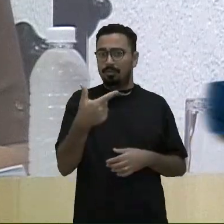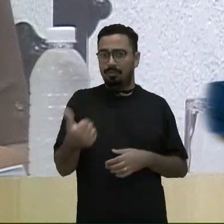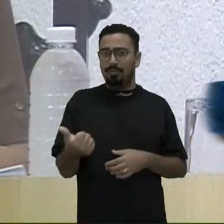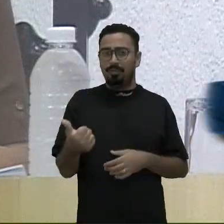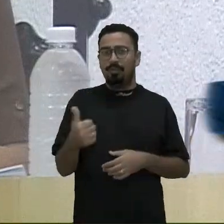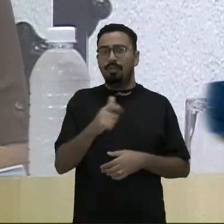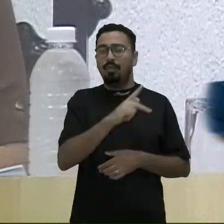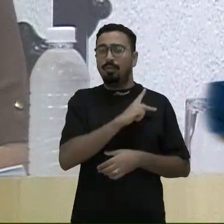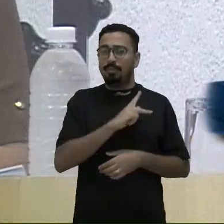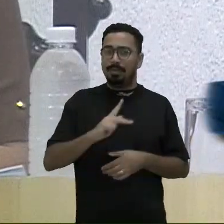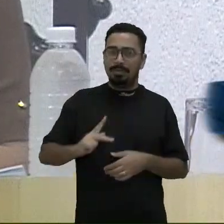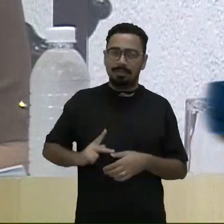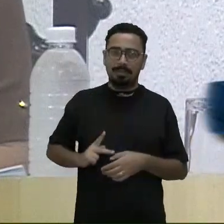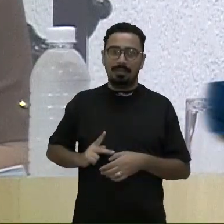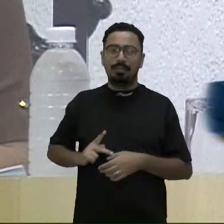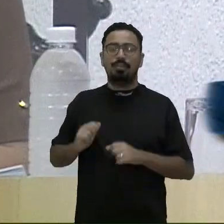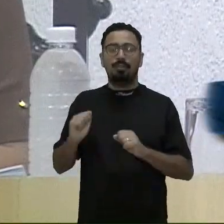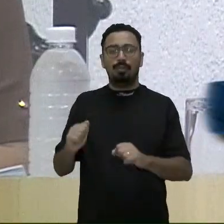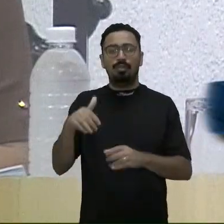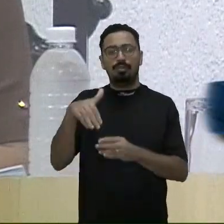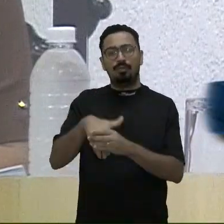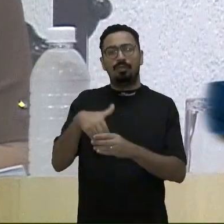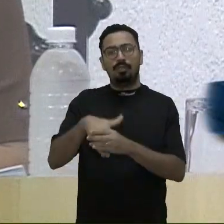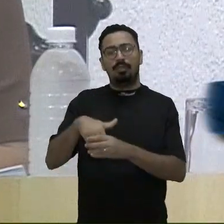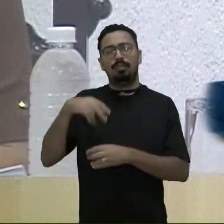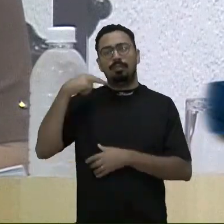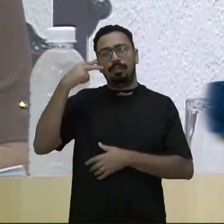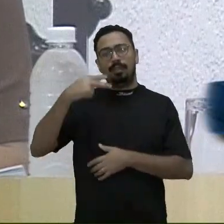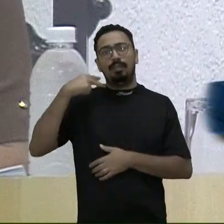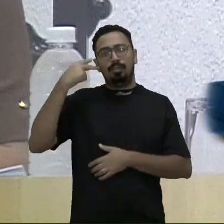voto. Os vereadores, por favor.